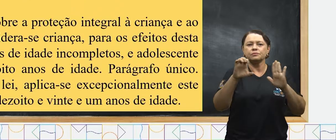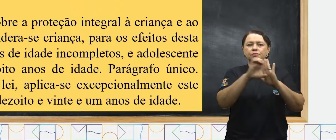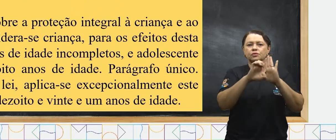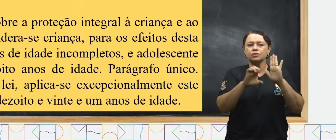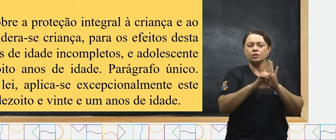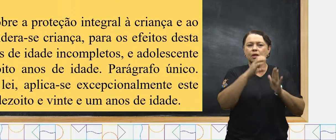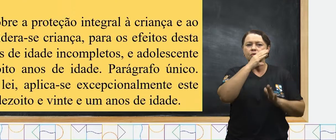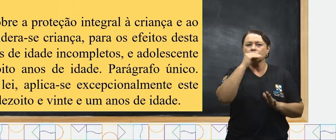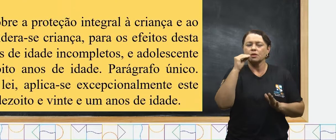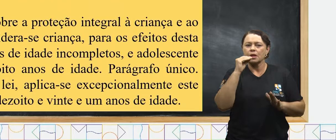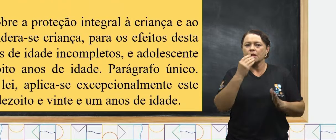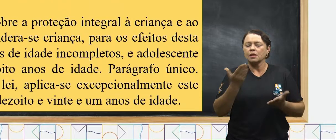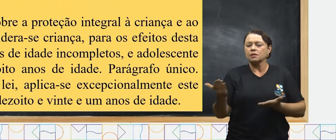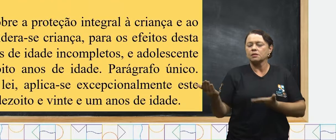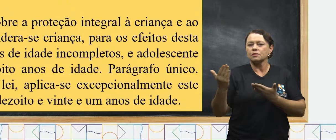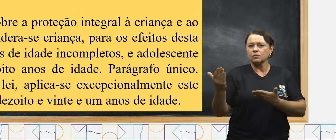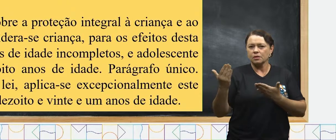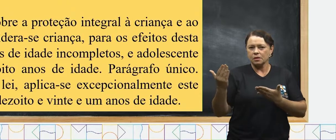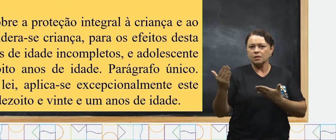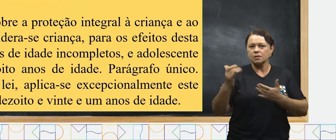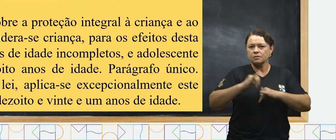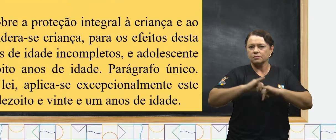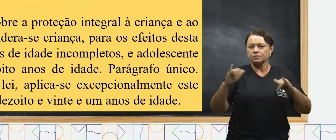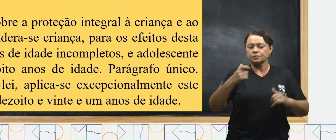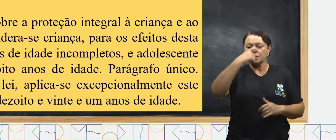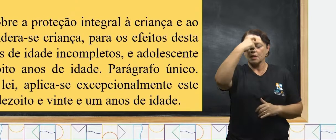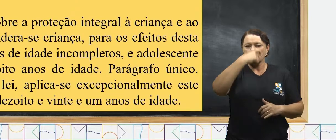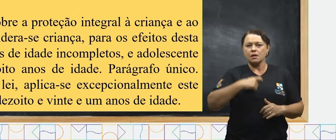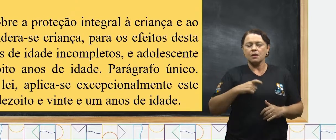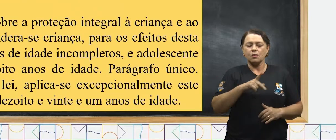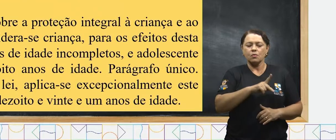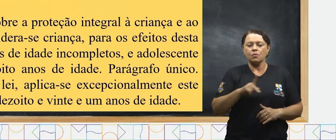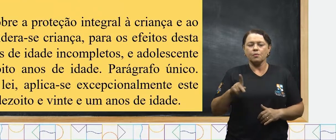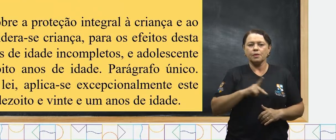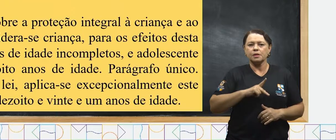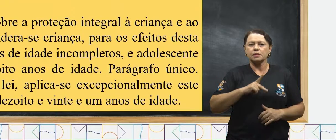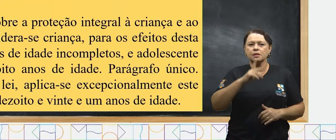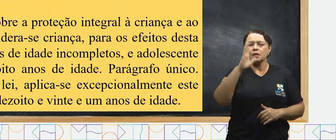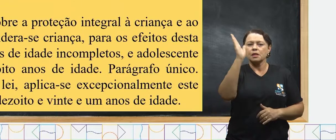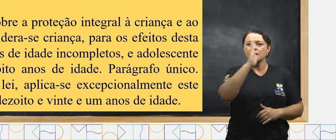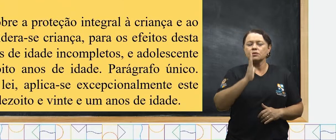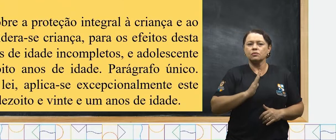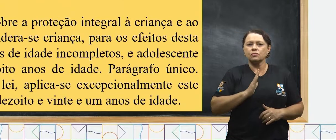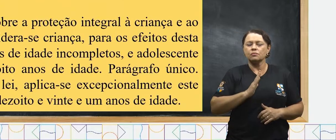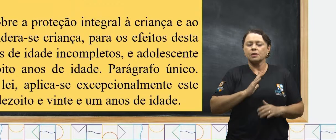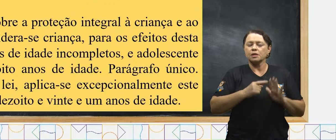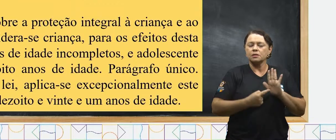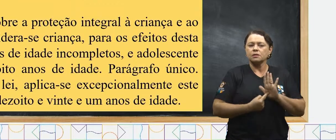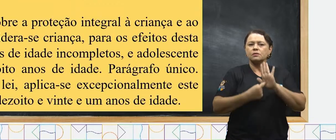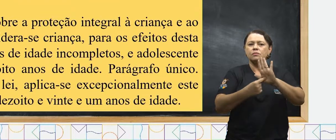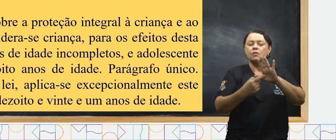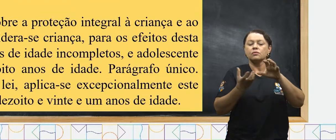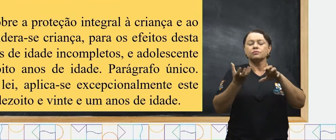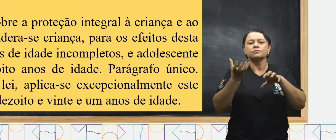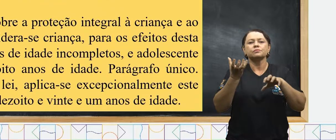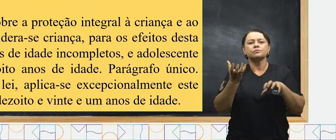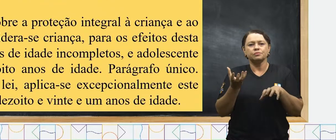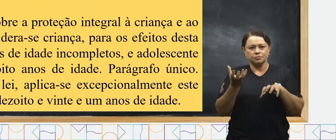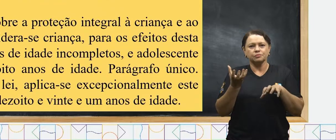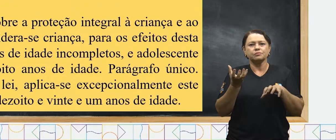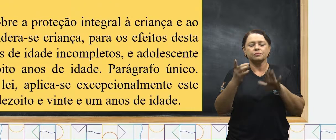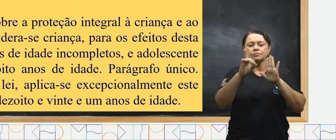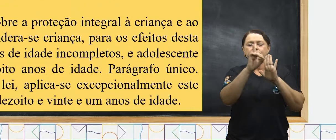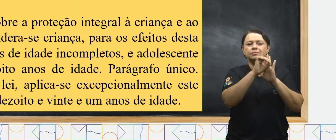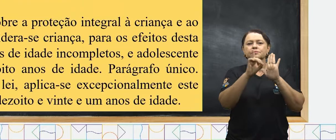outras providências. O Presidente da República faço saber que o Congresso Nacional